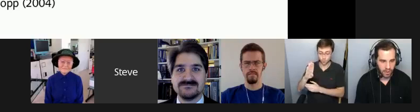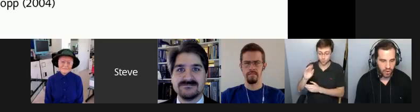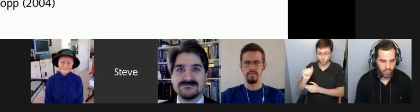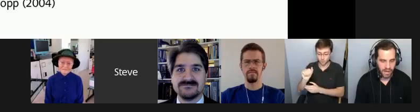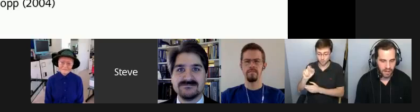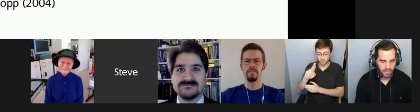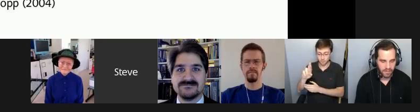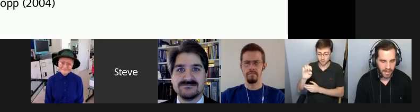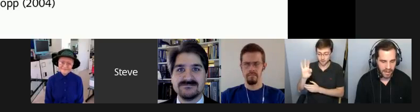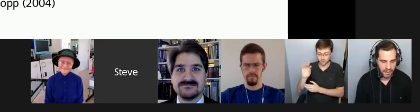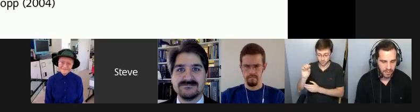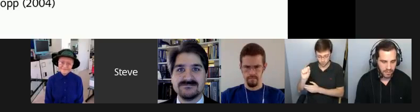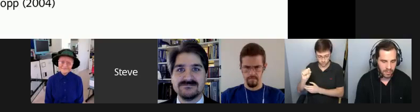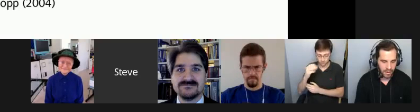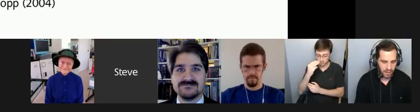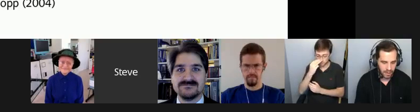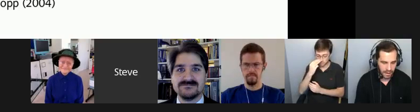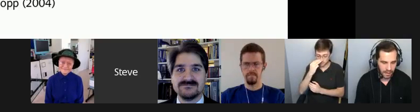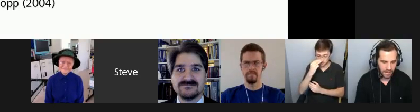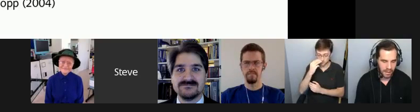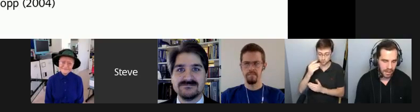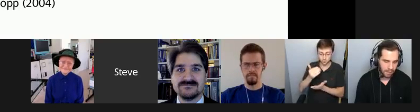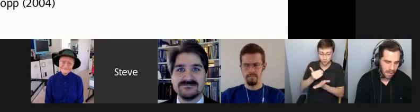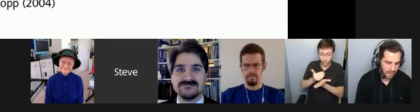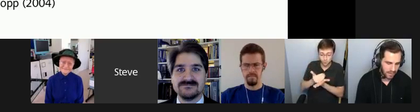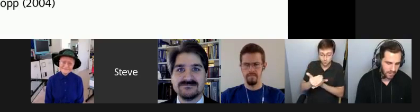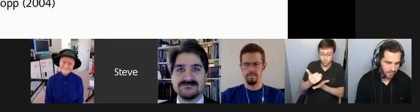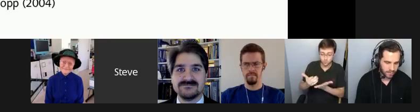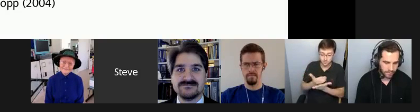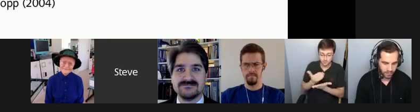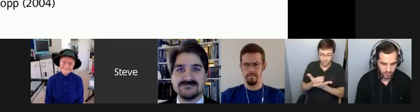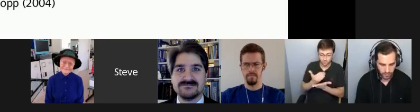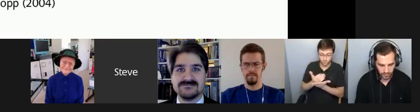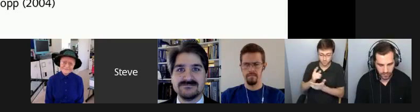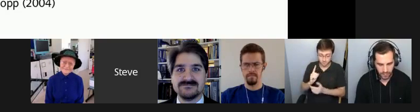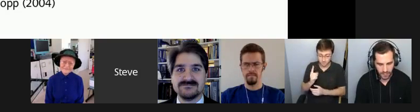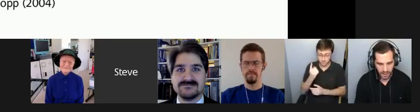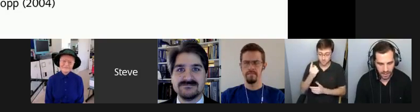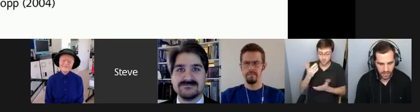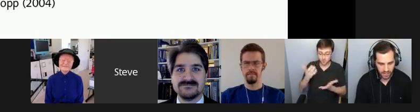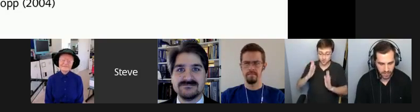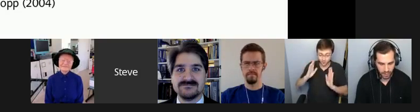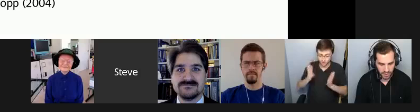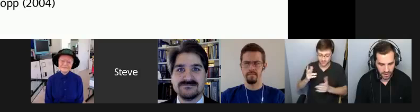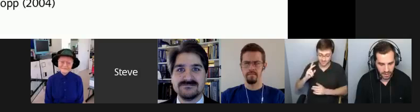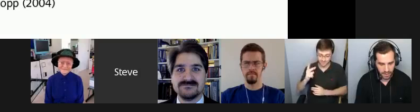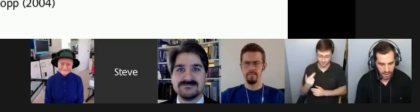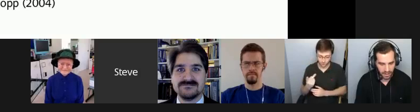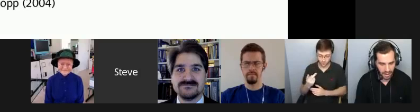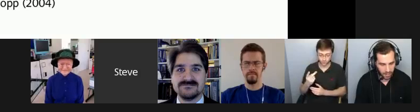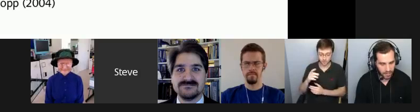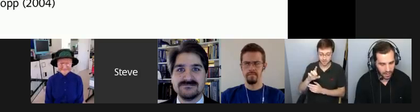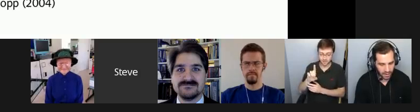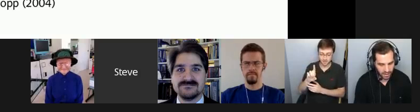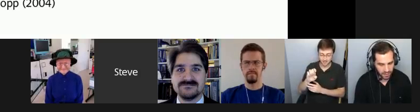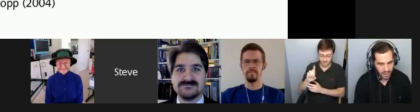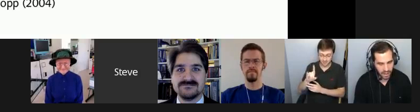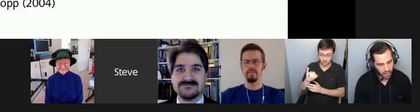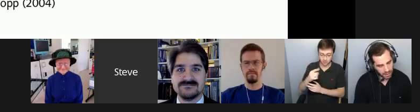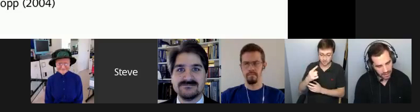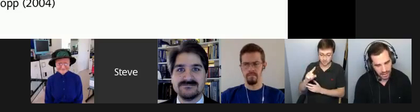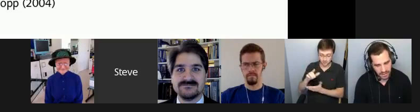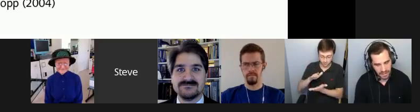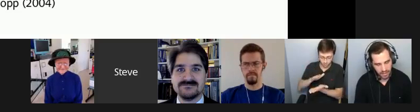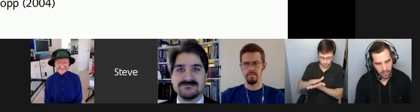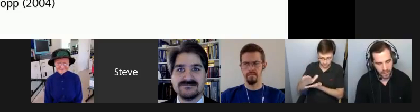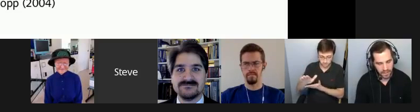2012 de Barretos e Barretos, né, que é Madson e de sua esposa. É o primeiro livro, né,